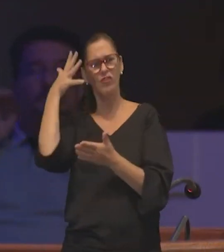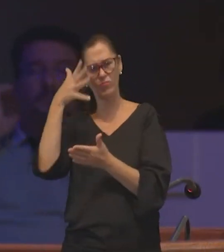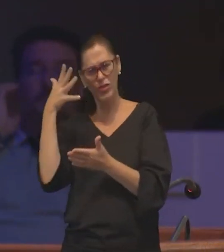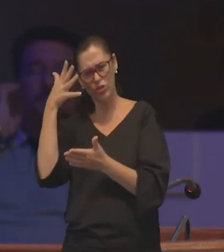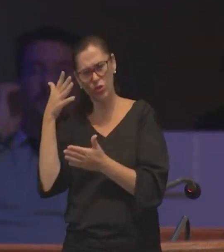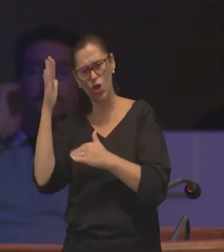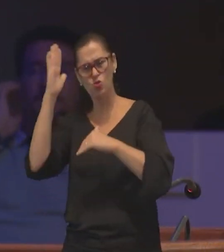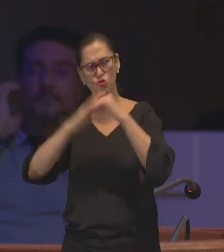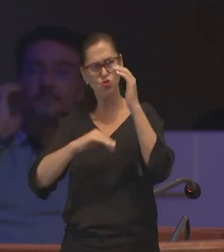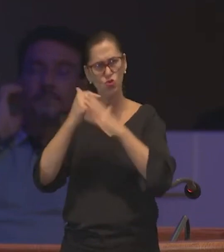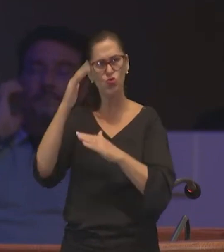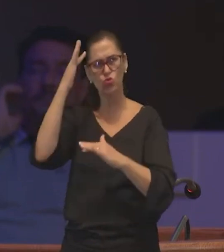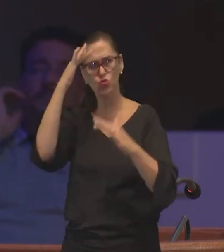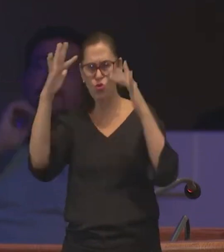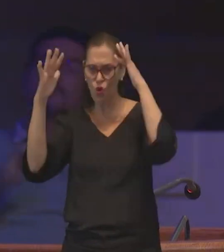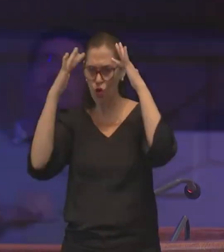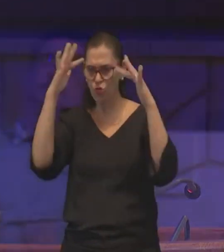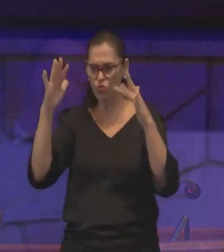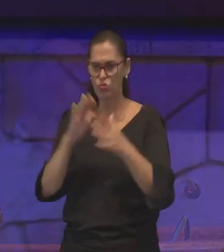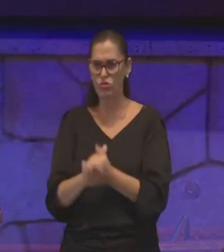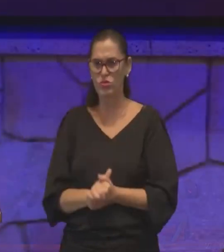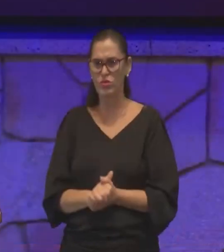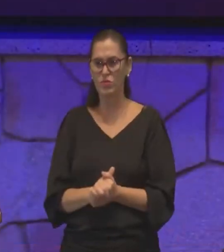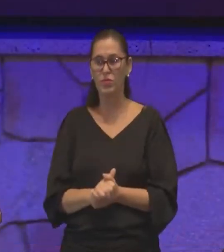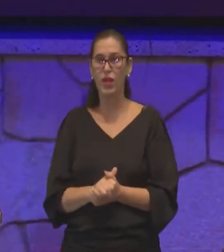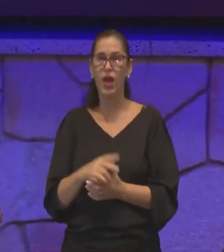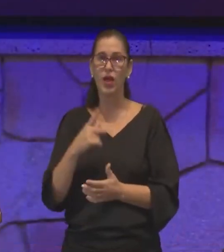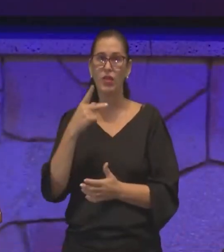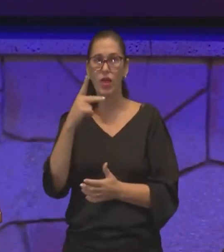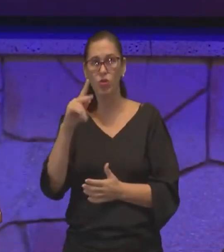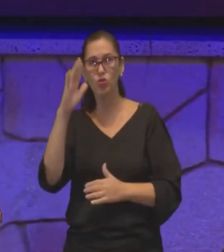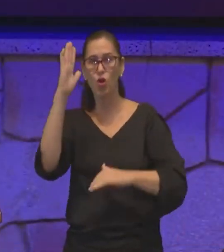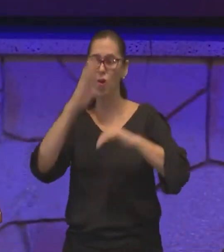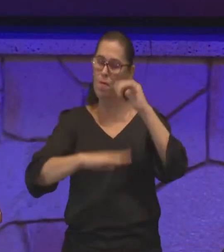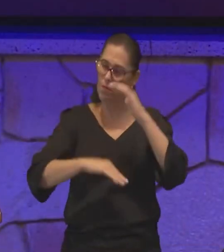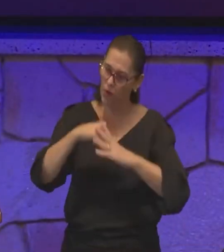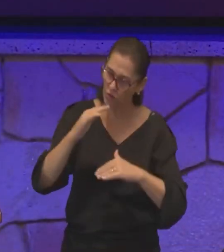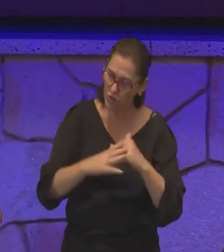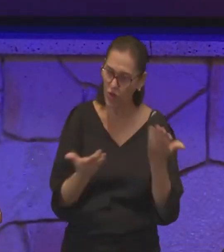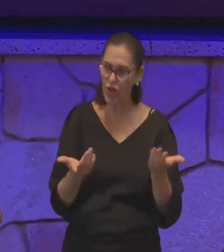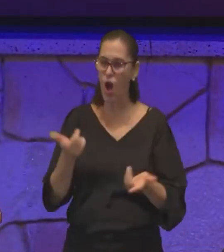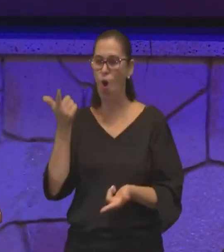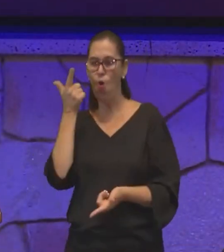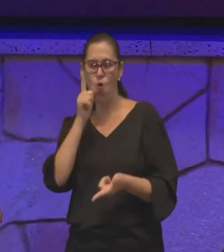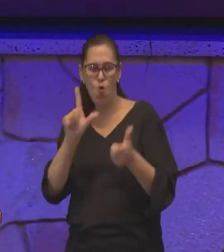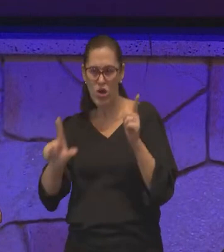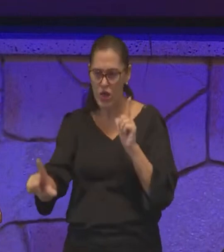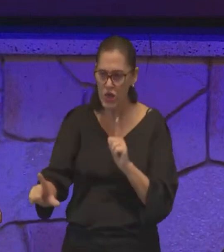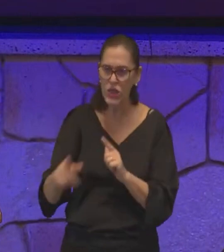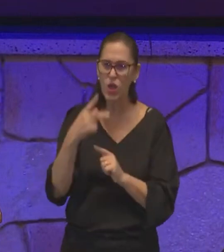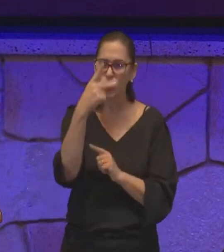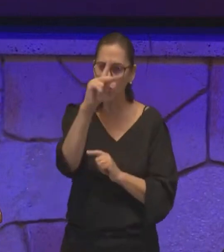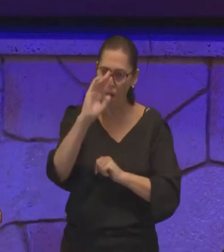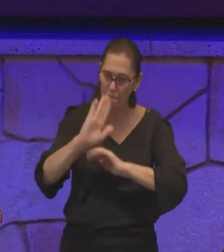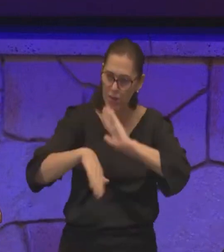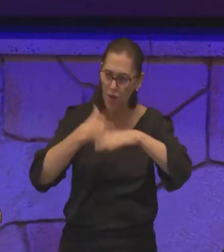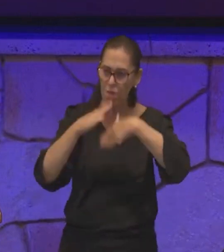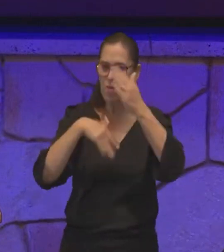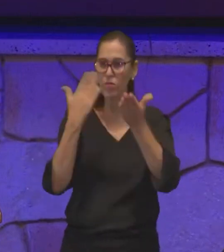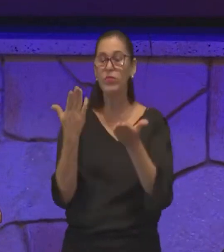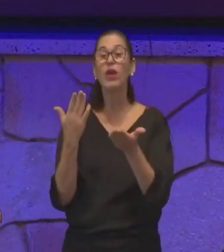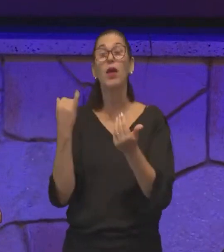respeito de sonhos. O teu sonho profissional, a tua conquista, a tua prosperidade são